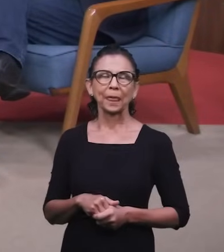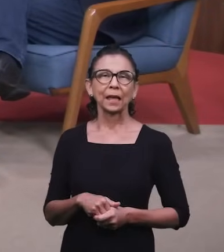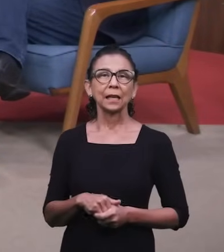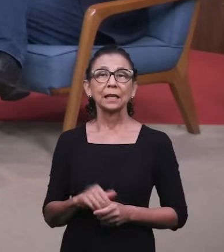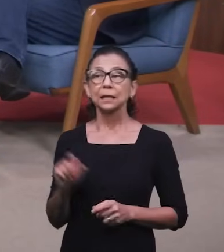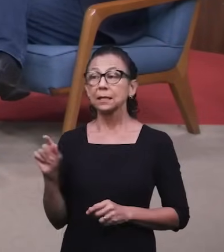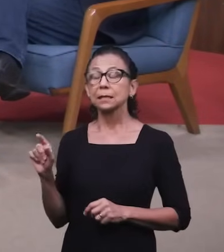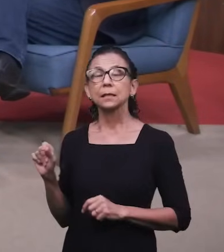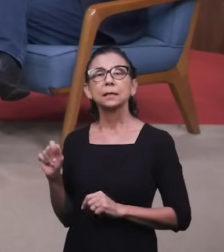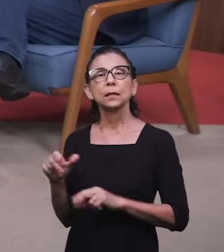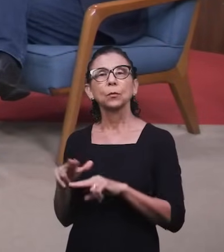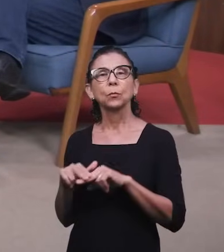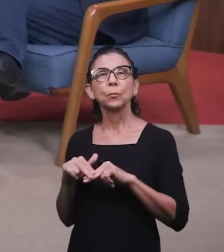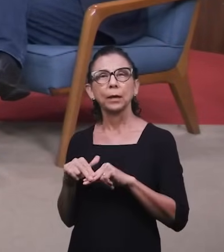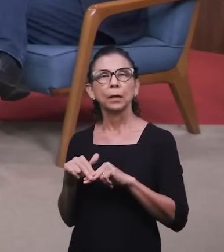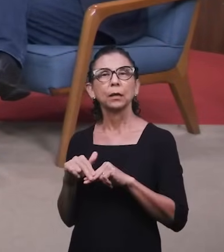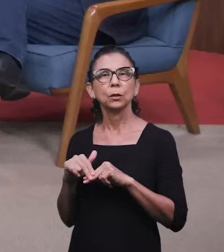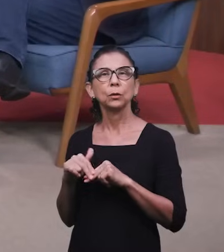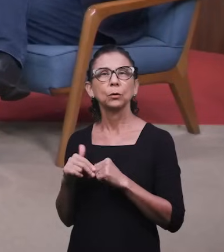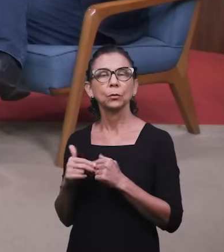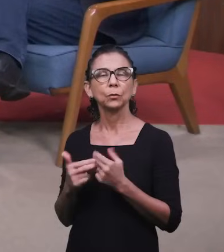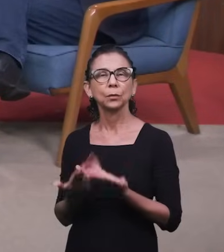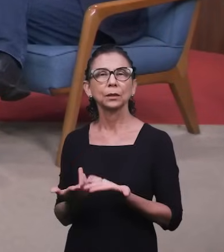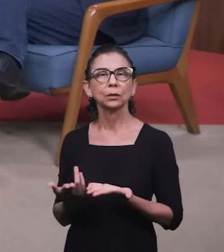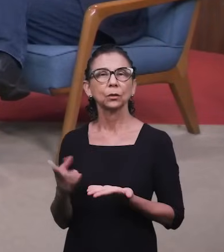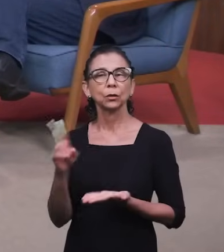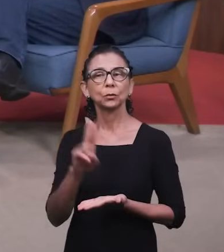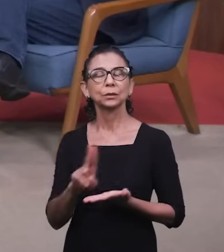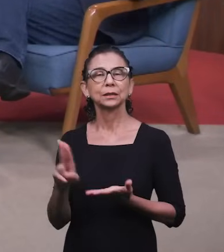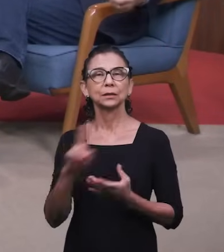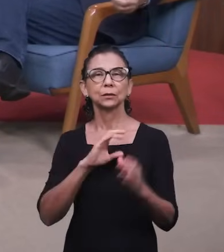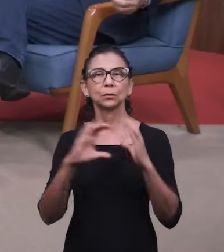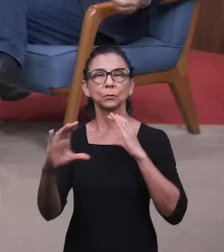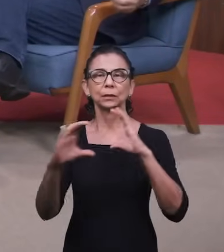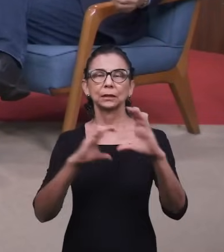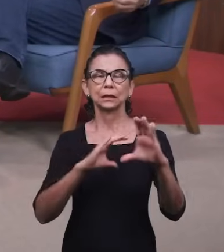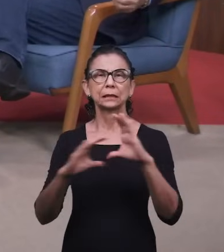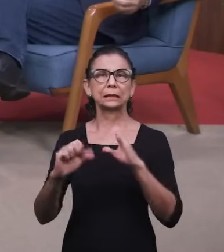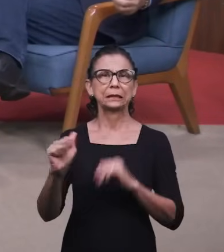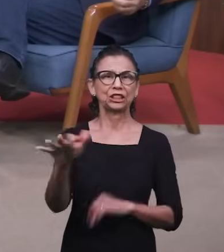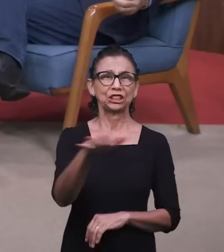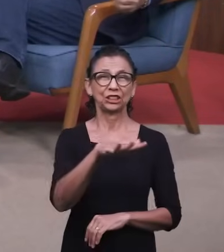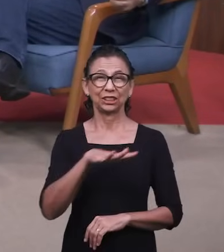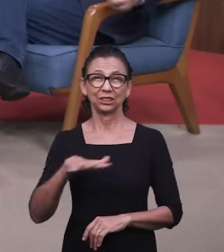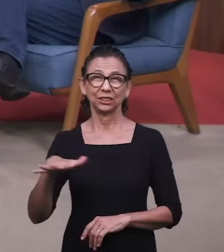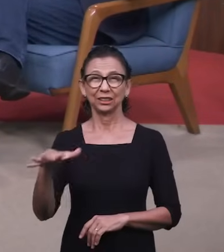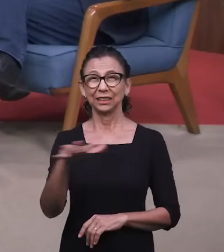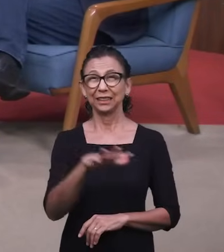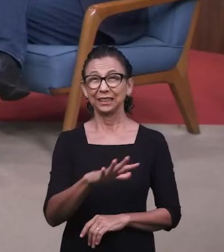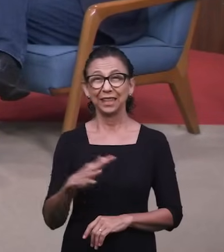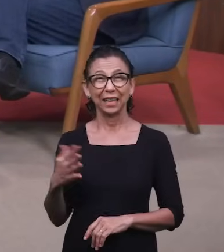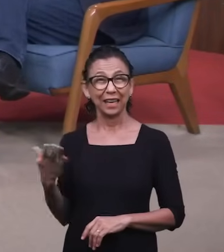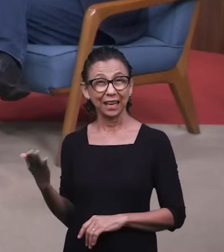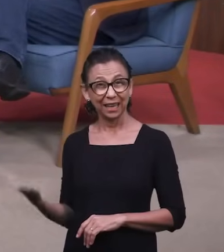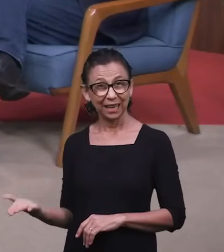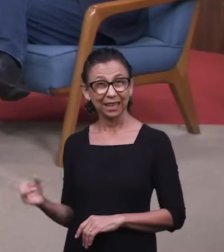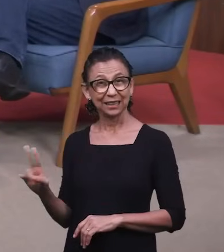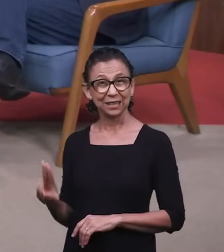um recurso que, inclusive, a gente tem utilizado muito na nossa comunicação de uma maneira geral, porque ele